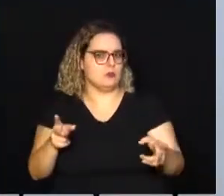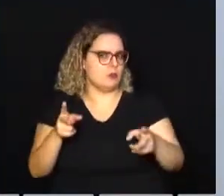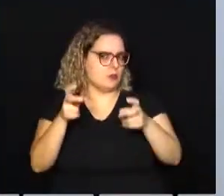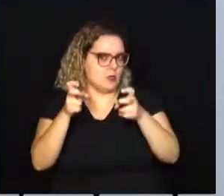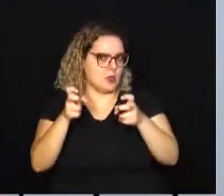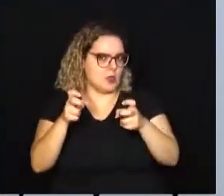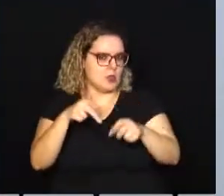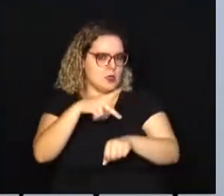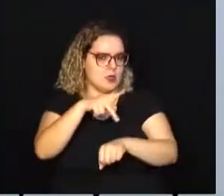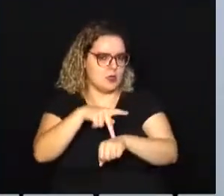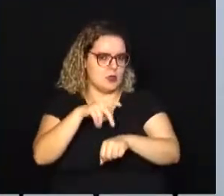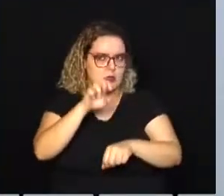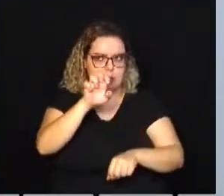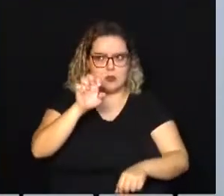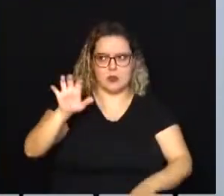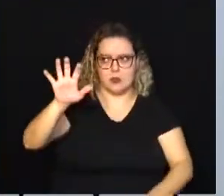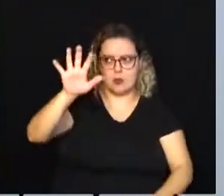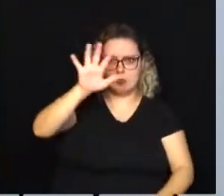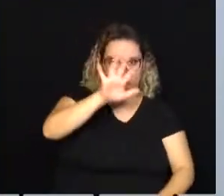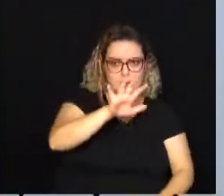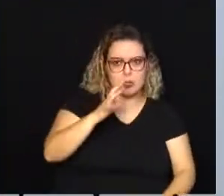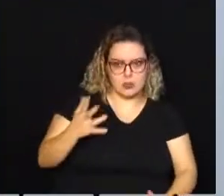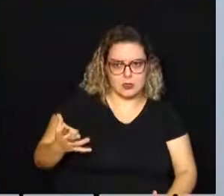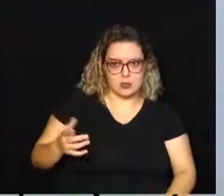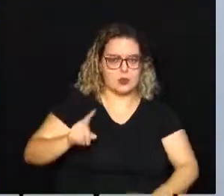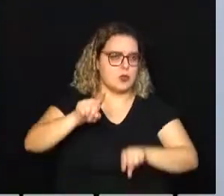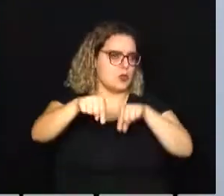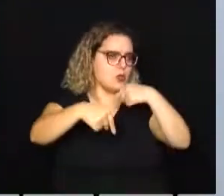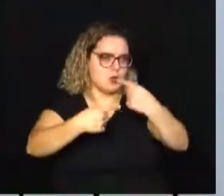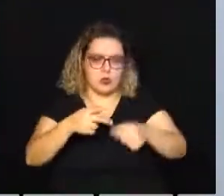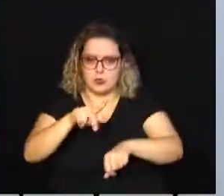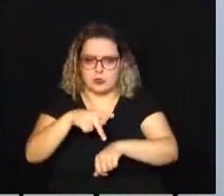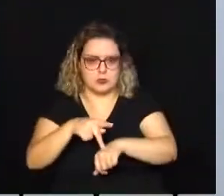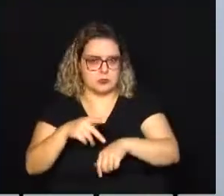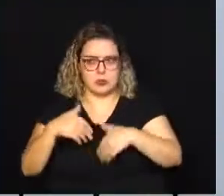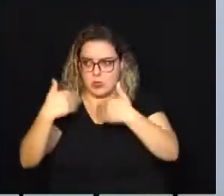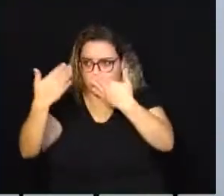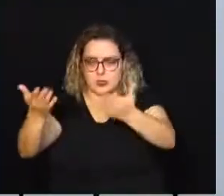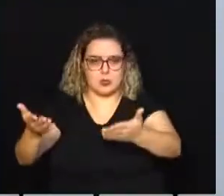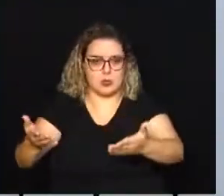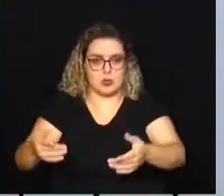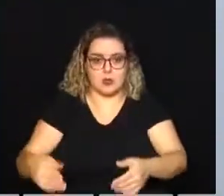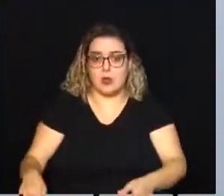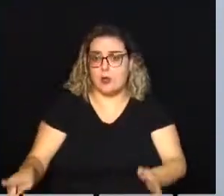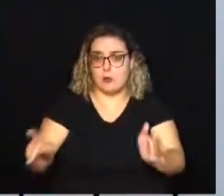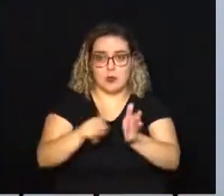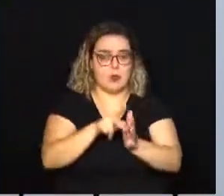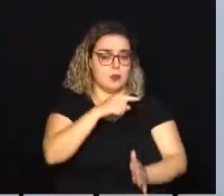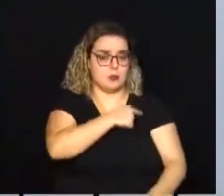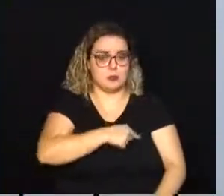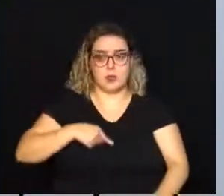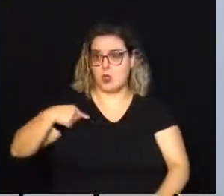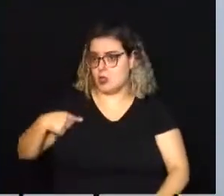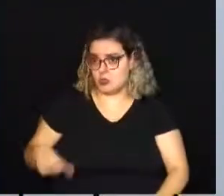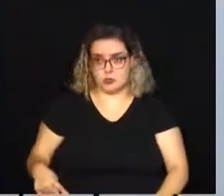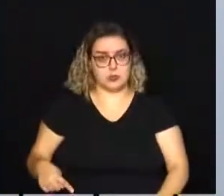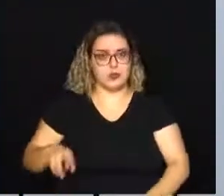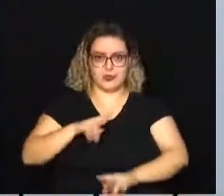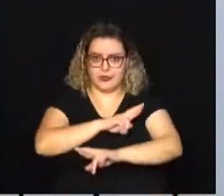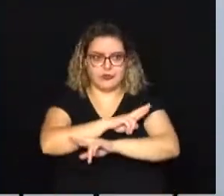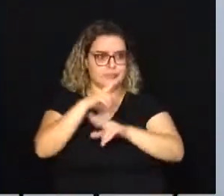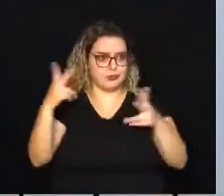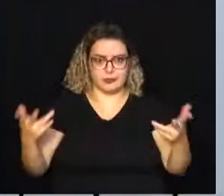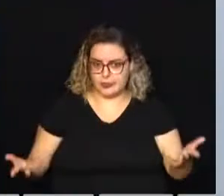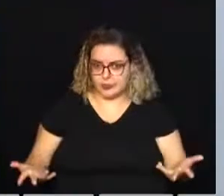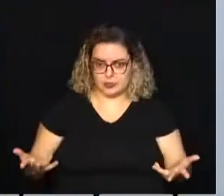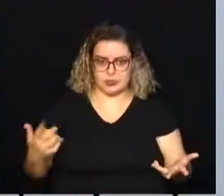olha outros países que nós temos aí pelo mundo afora, né? A própria China, outros países, a situação é completamente diferente do